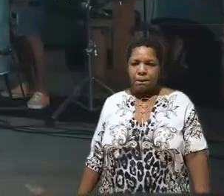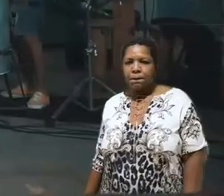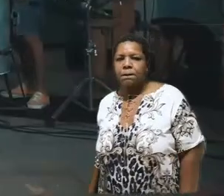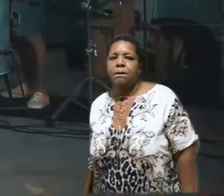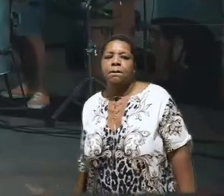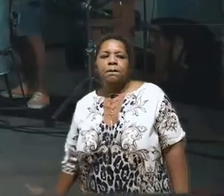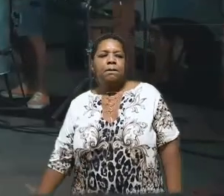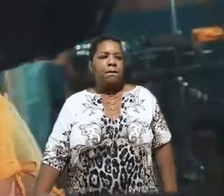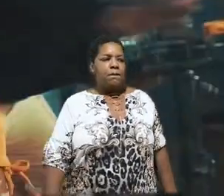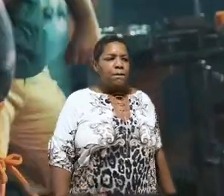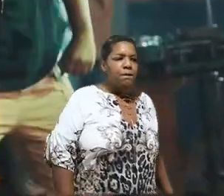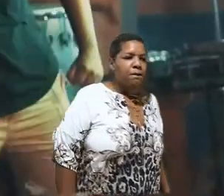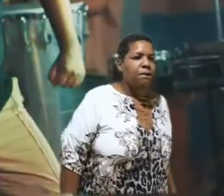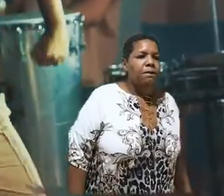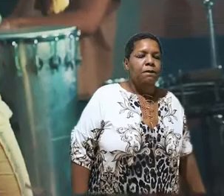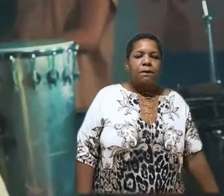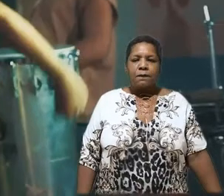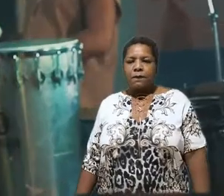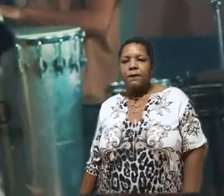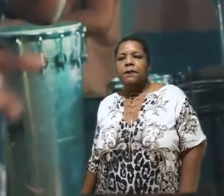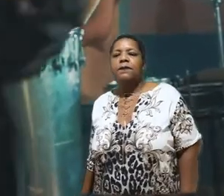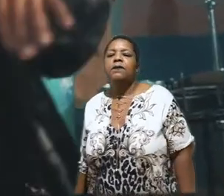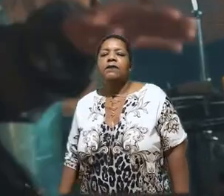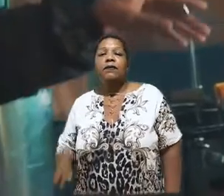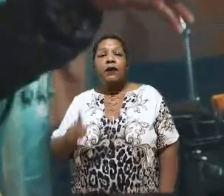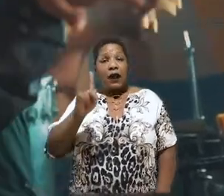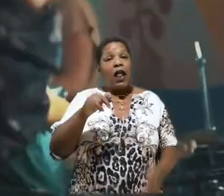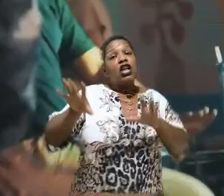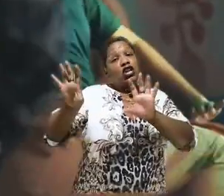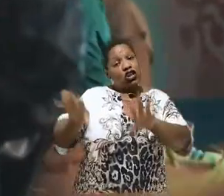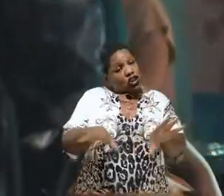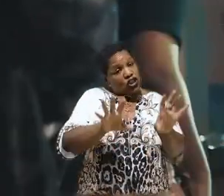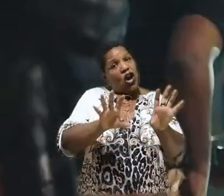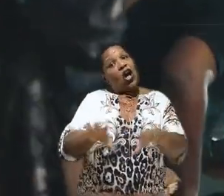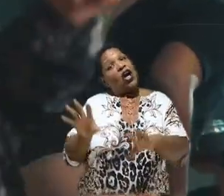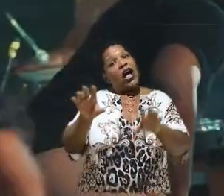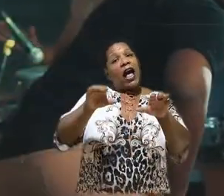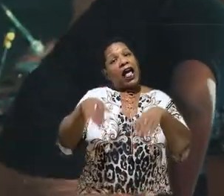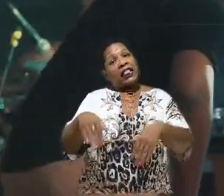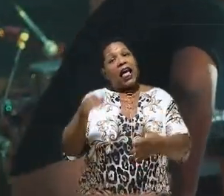e não é